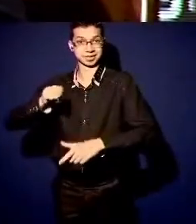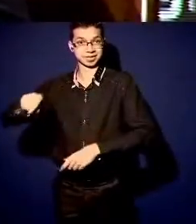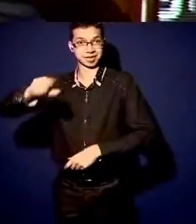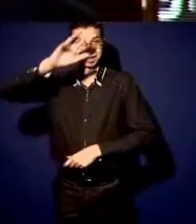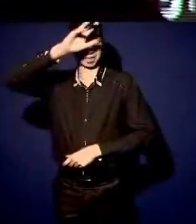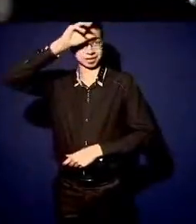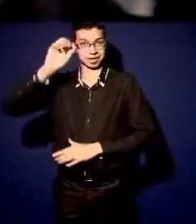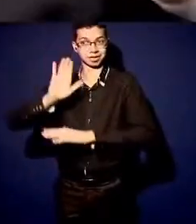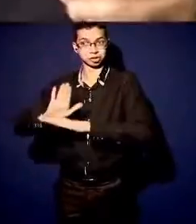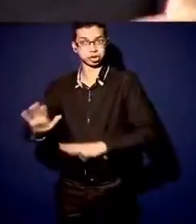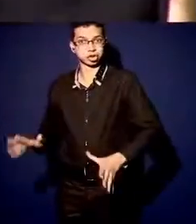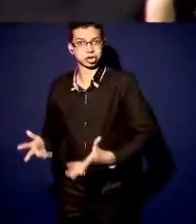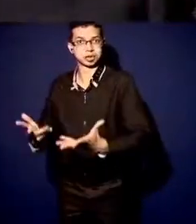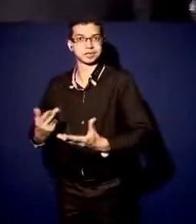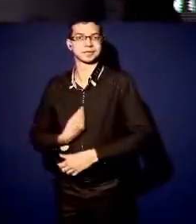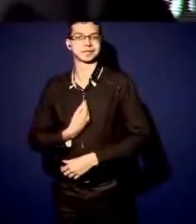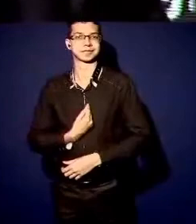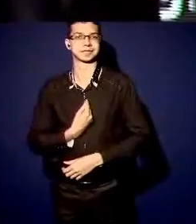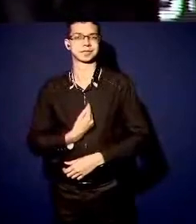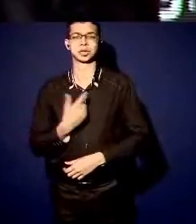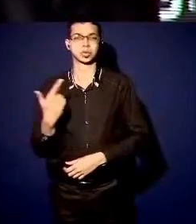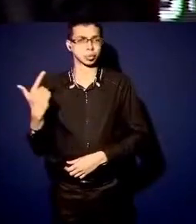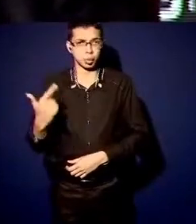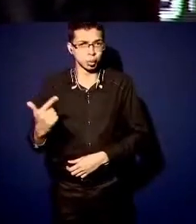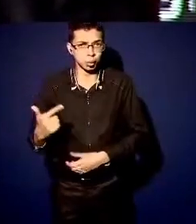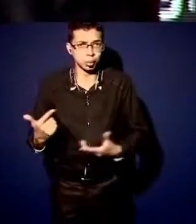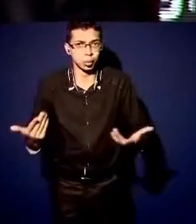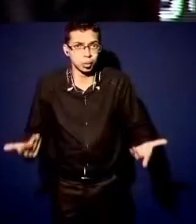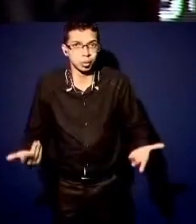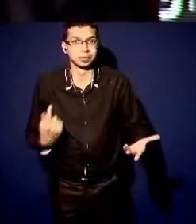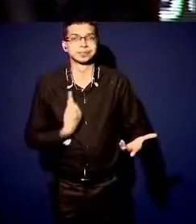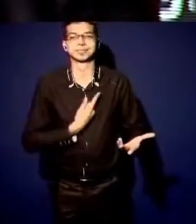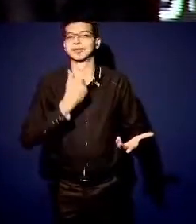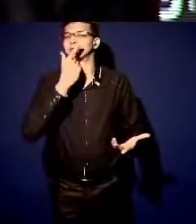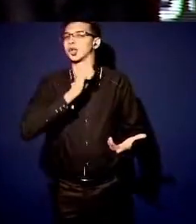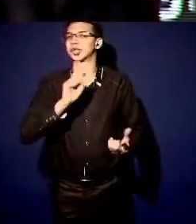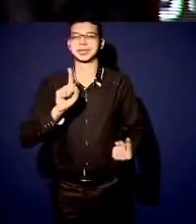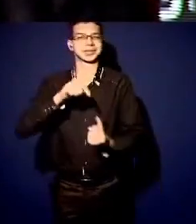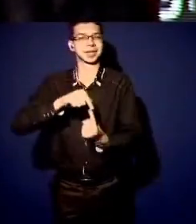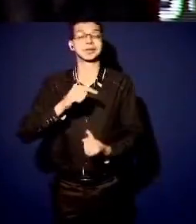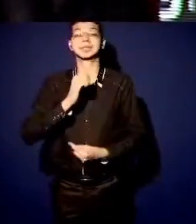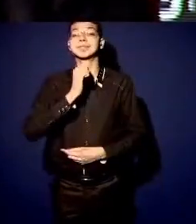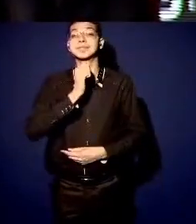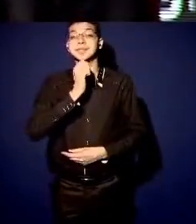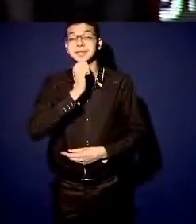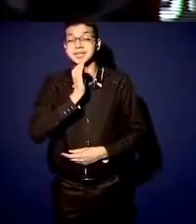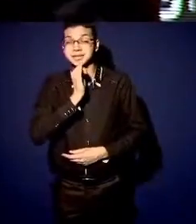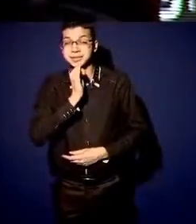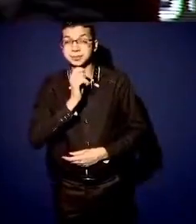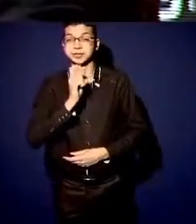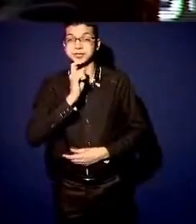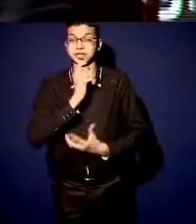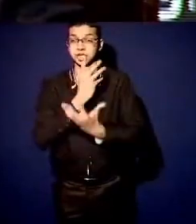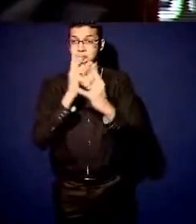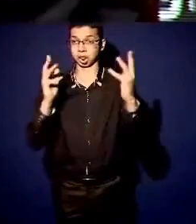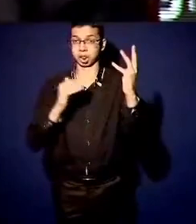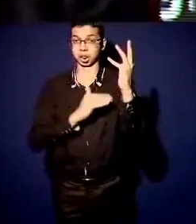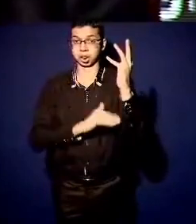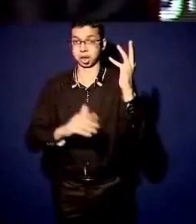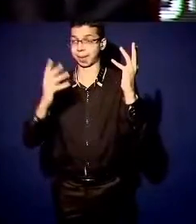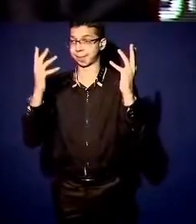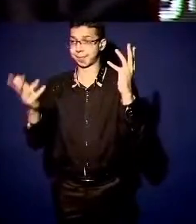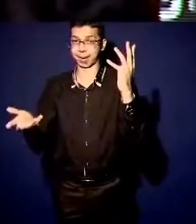isto nós vamos cumprir as metas de redução de desmatamento e sem isso Por